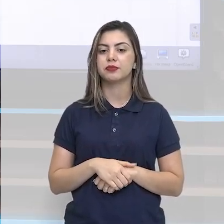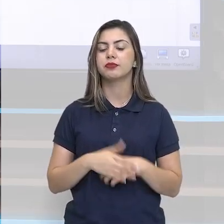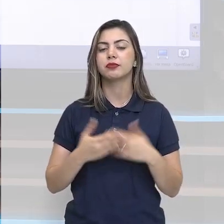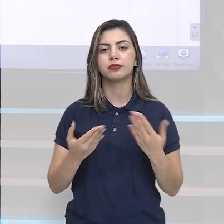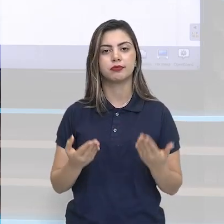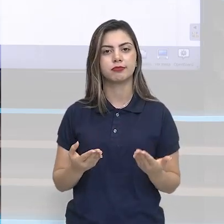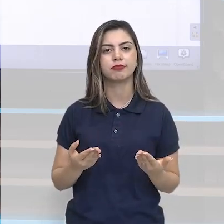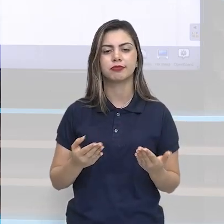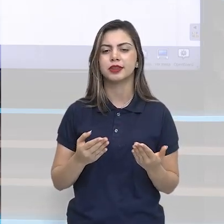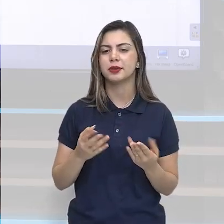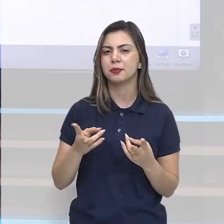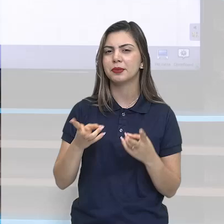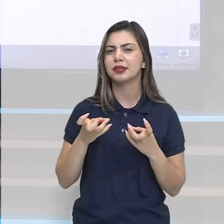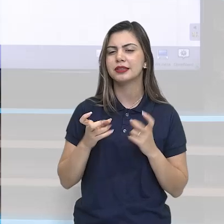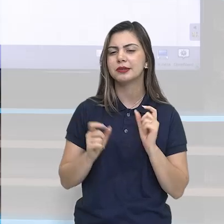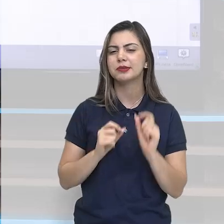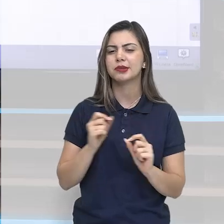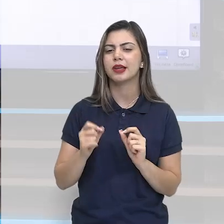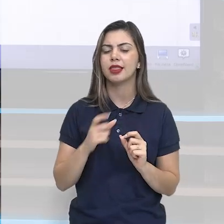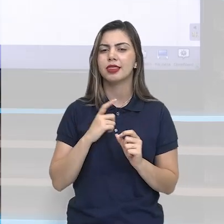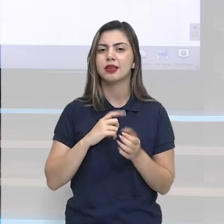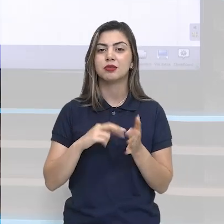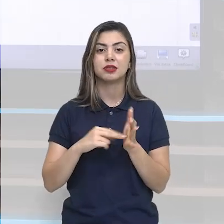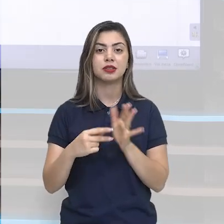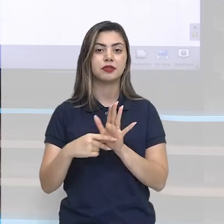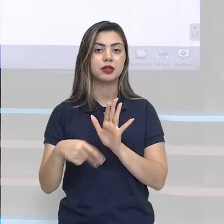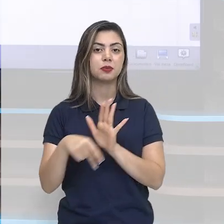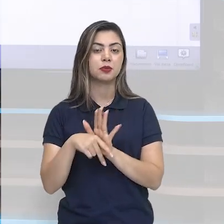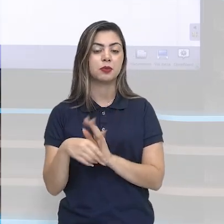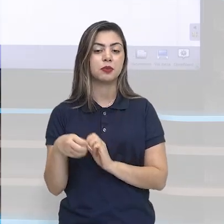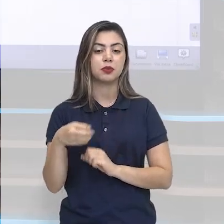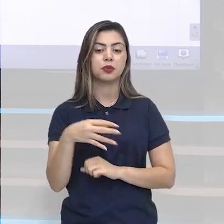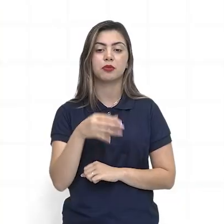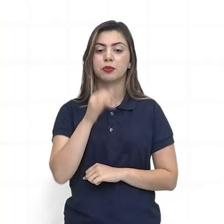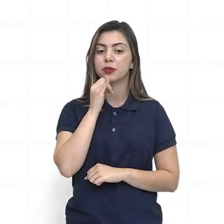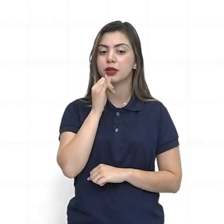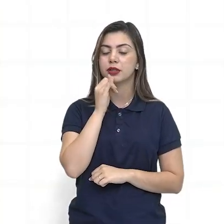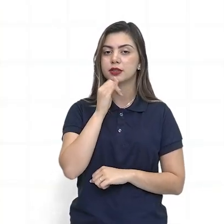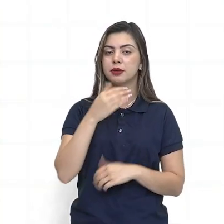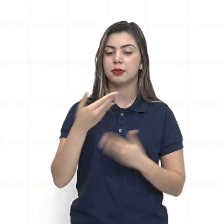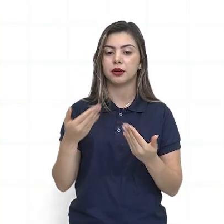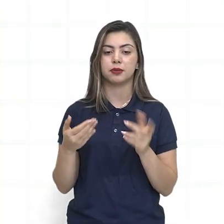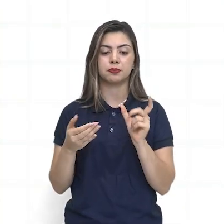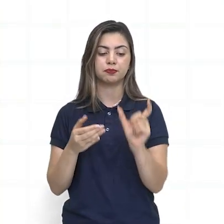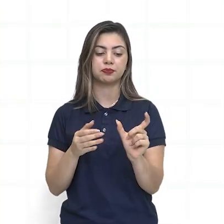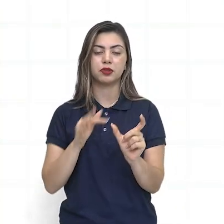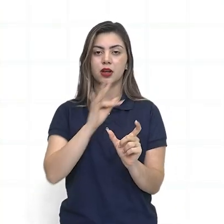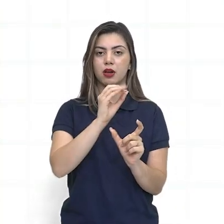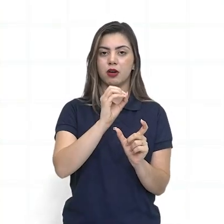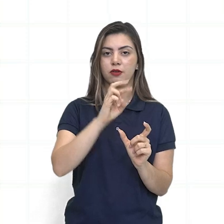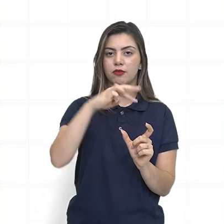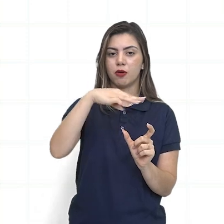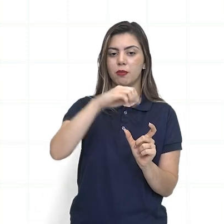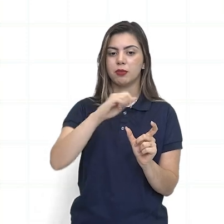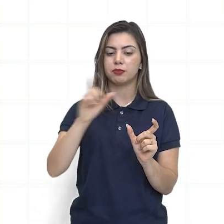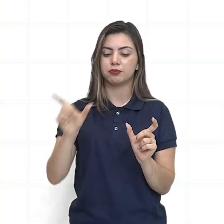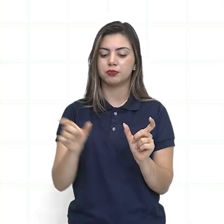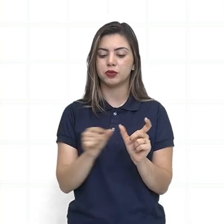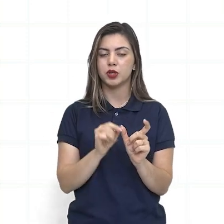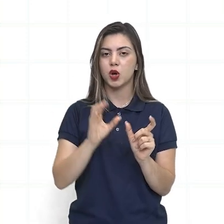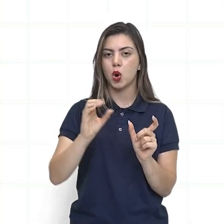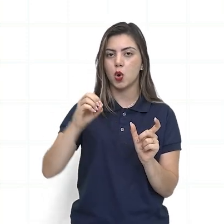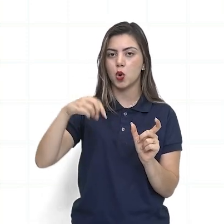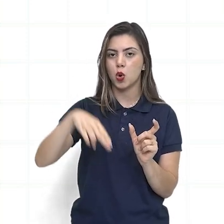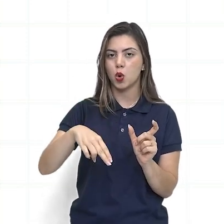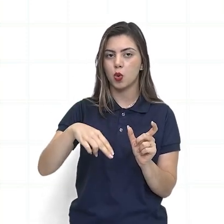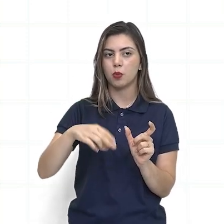que é constituída com novos significados. Olha aqui, se eu acrescento o prefixo com, aí